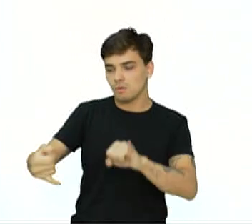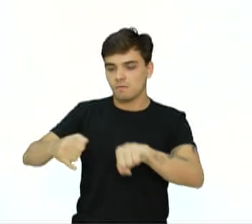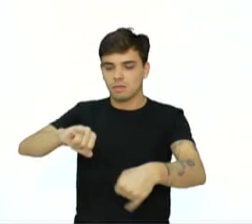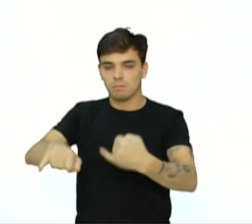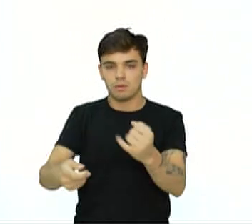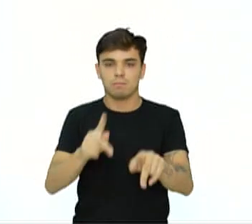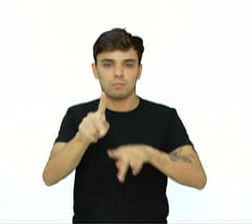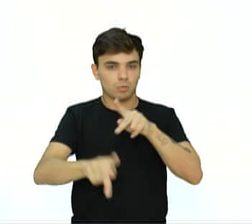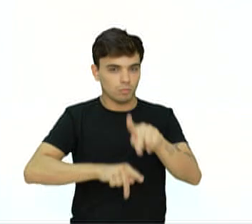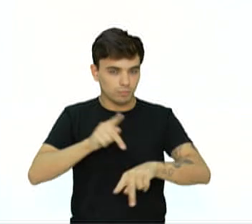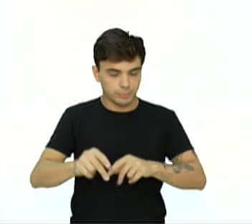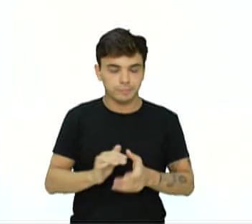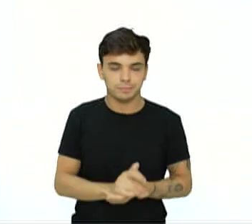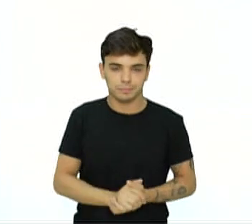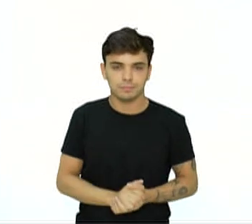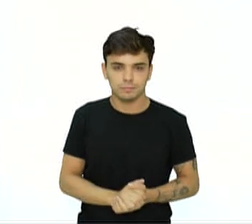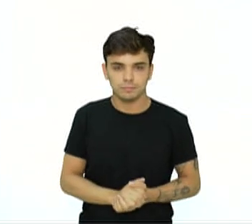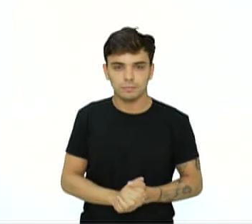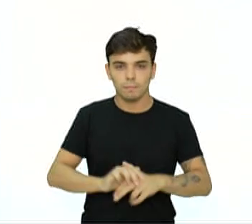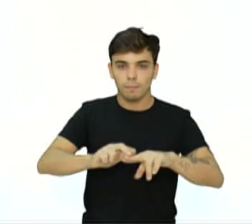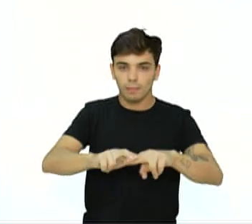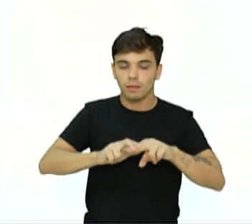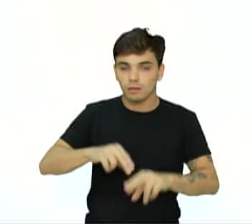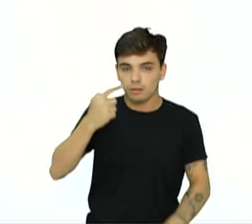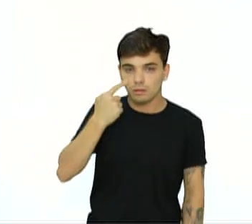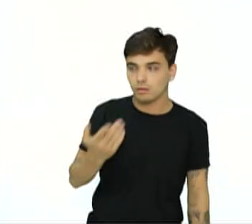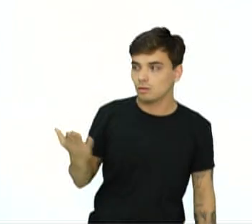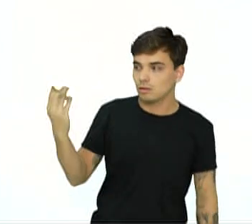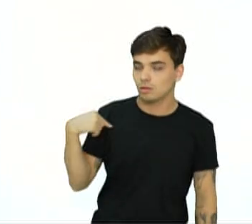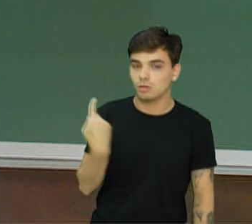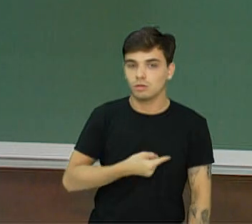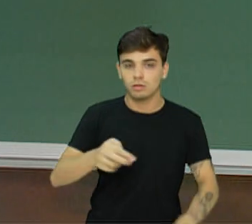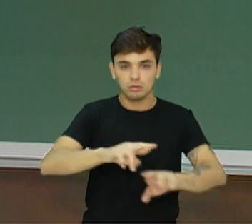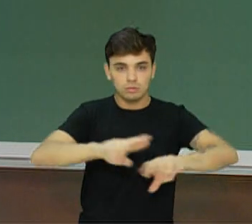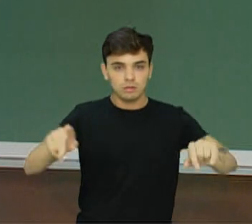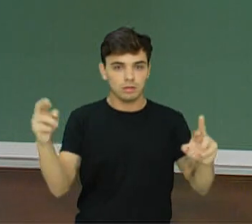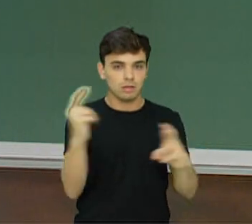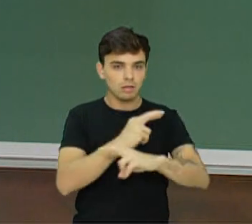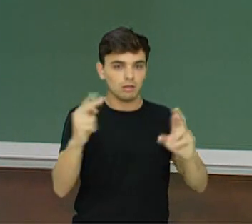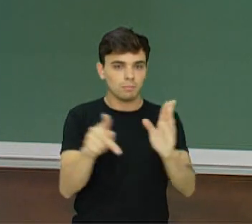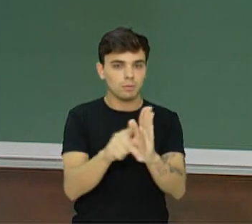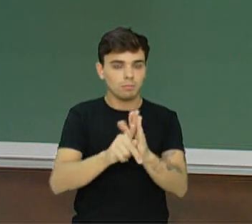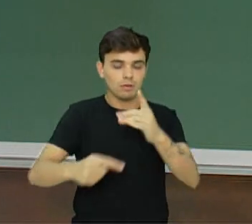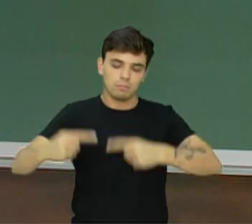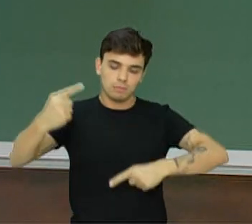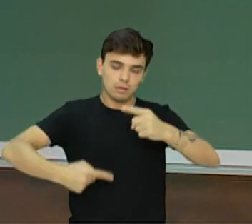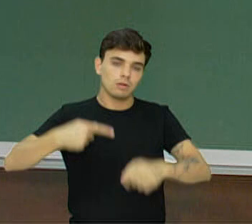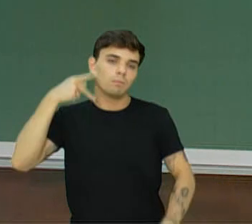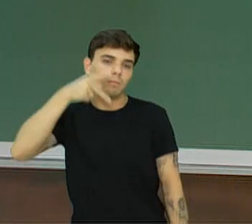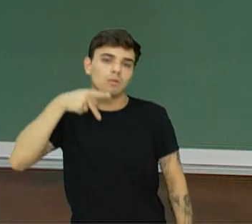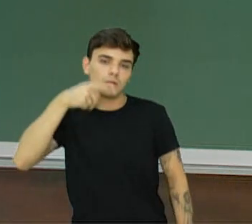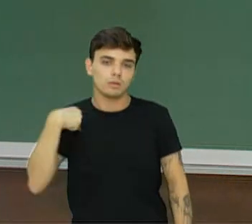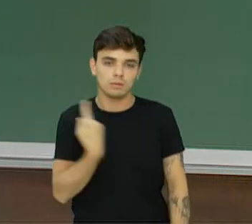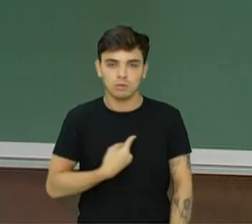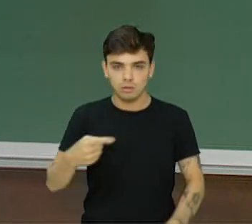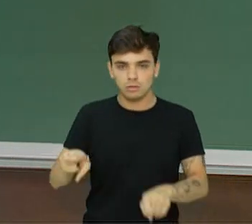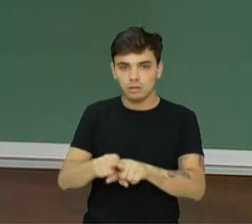exploradores do povo. Então vejam, a nossa indiferença em relação aos debates políticos, o